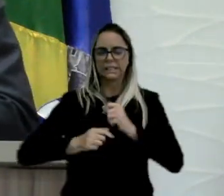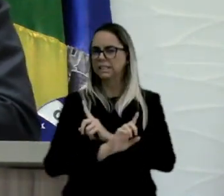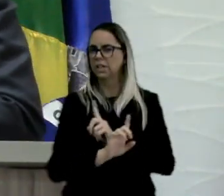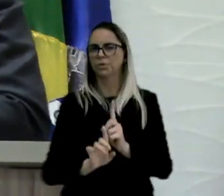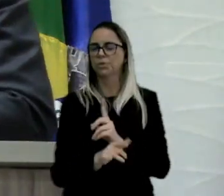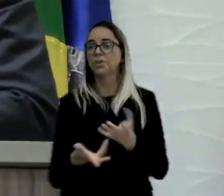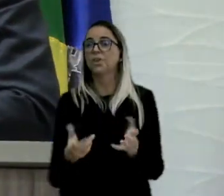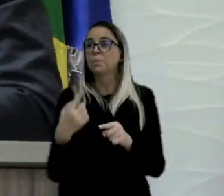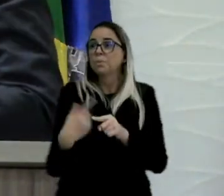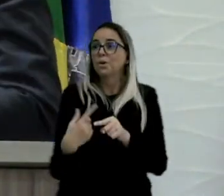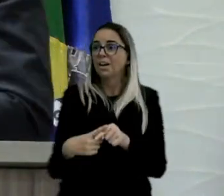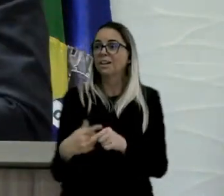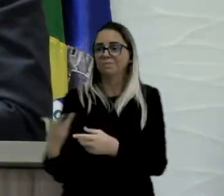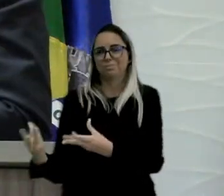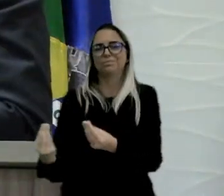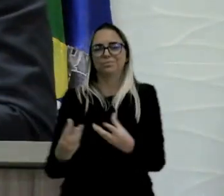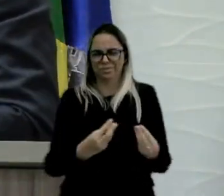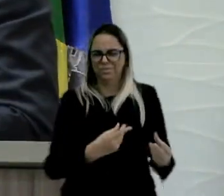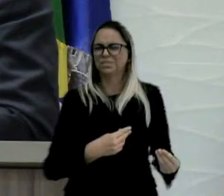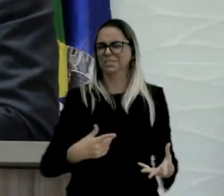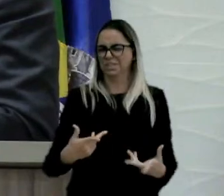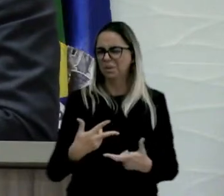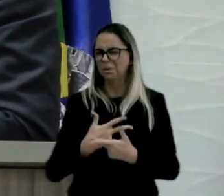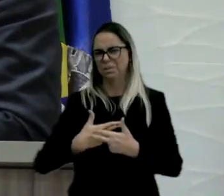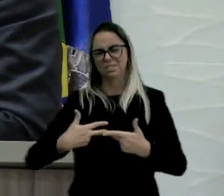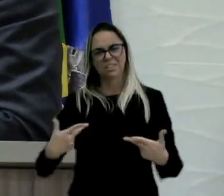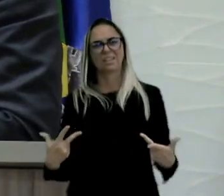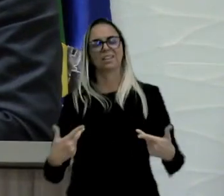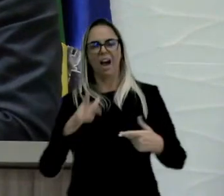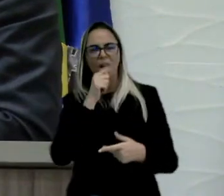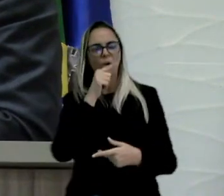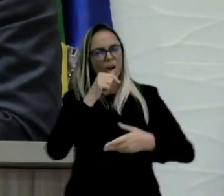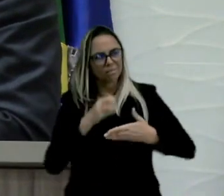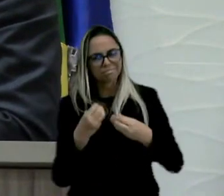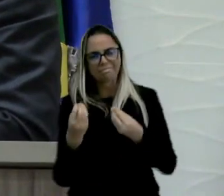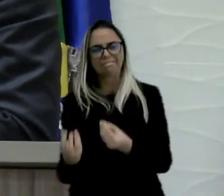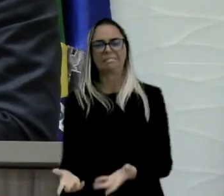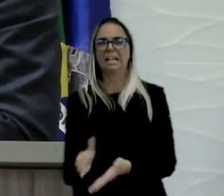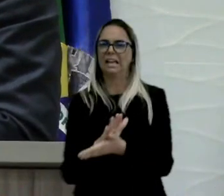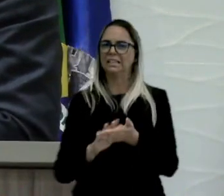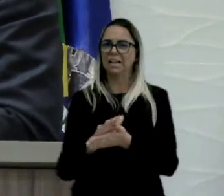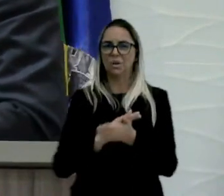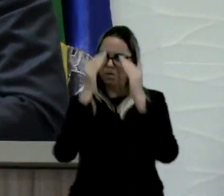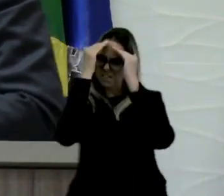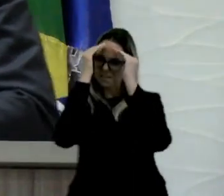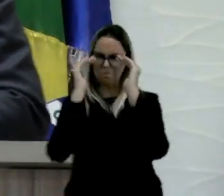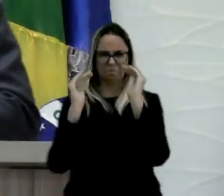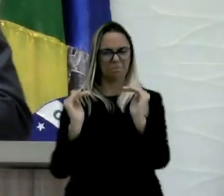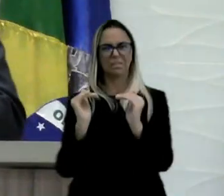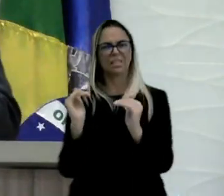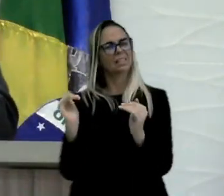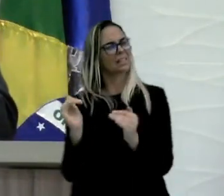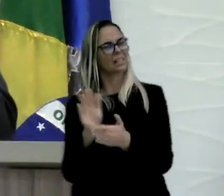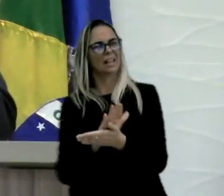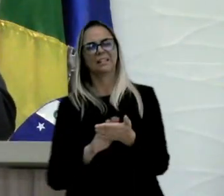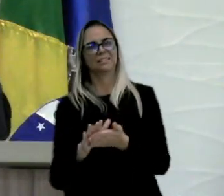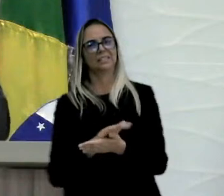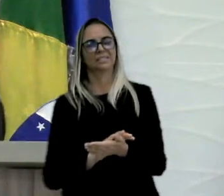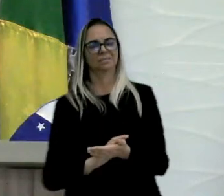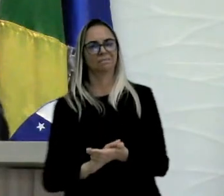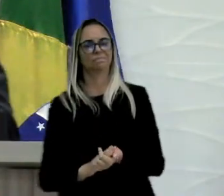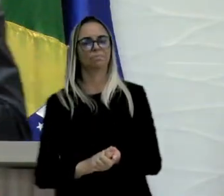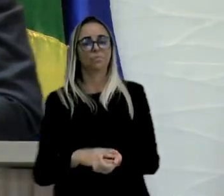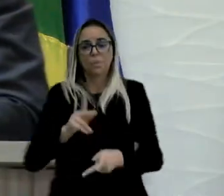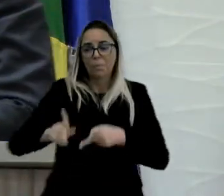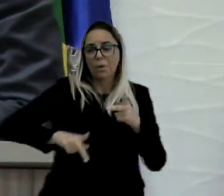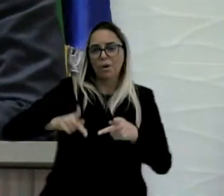município oese que a Compesa está usando com o povo sentense e além